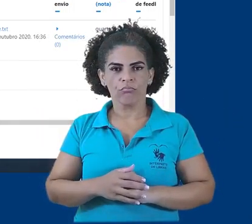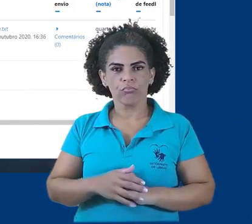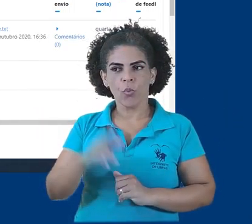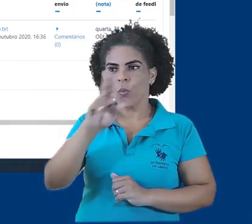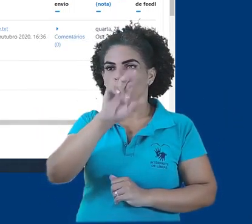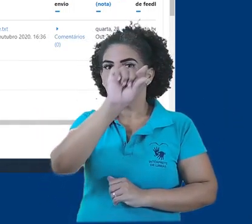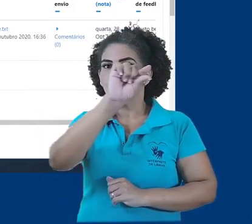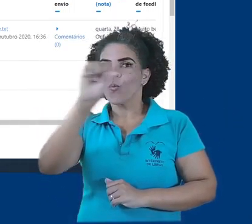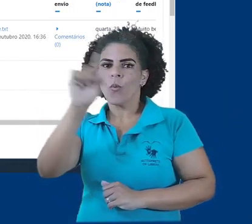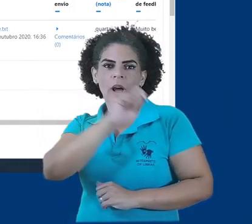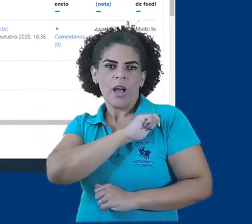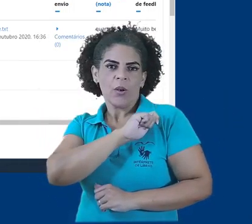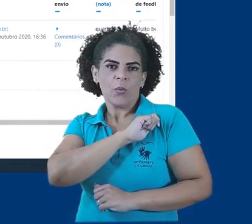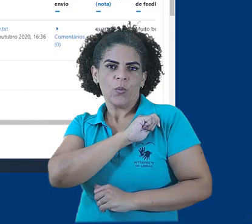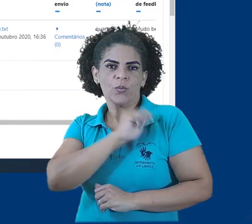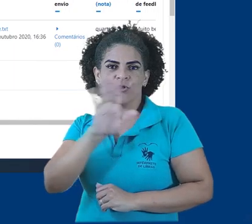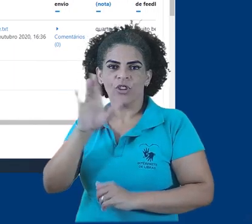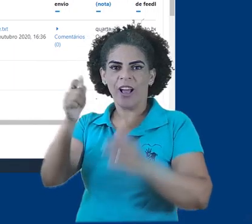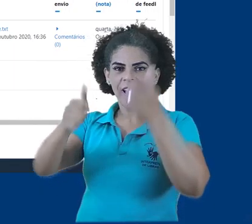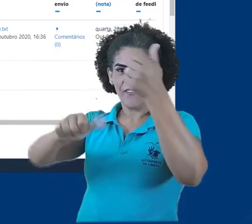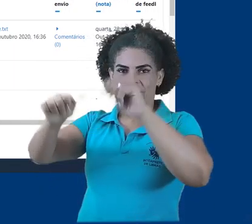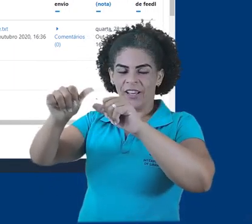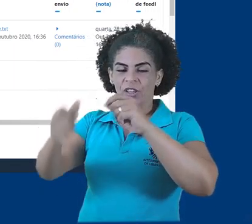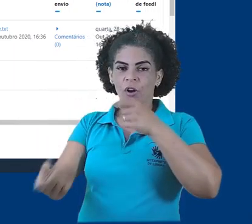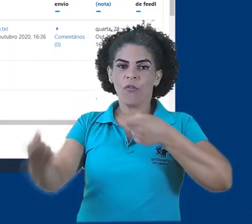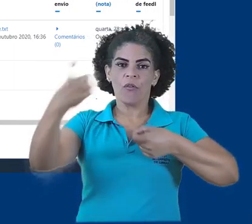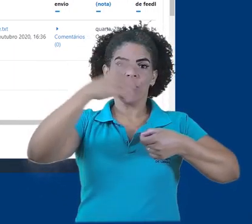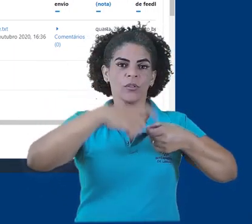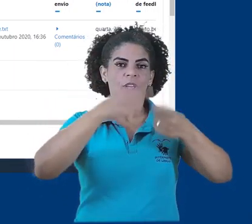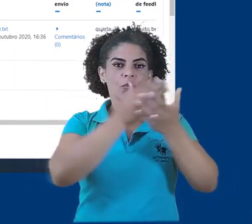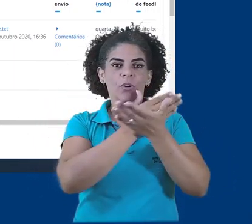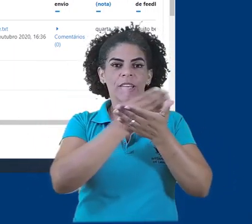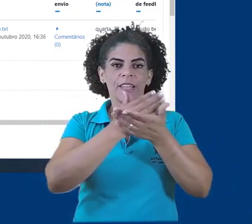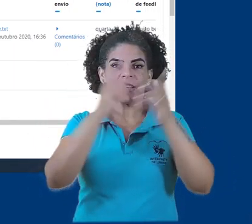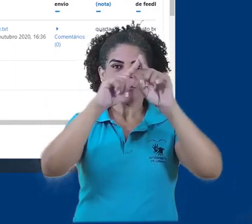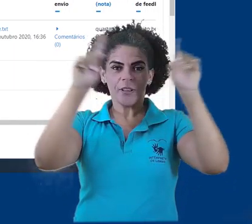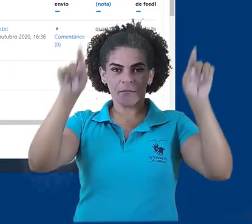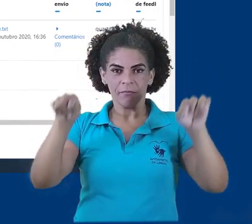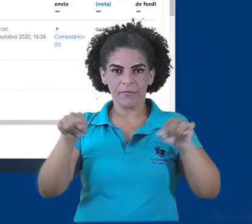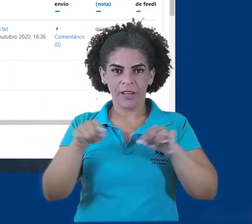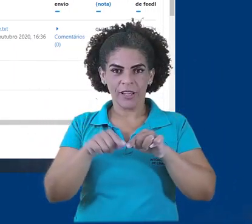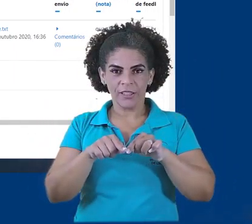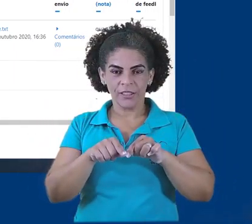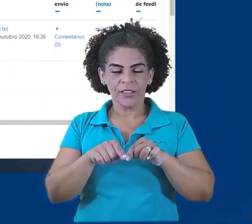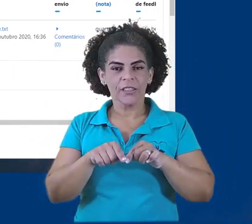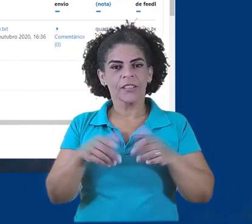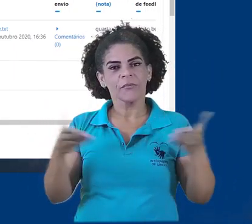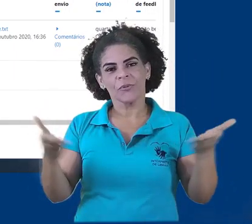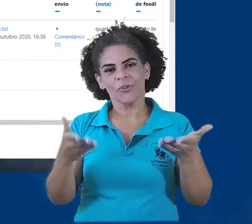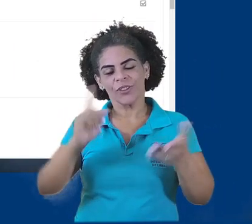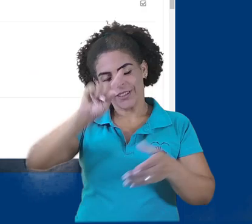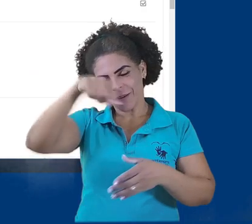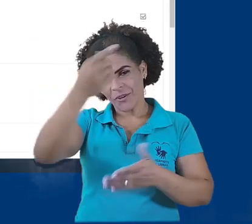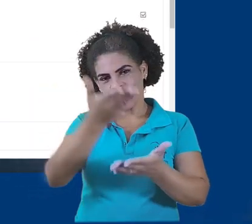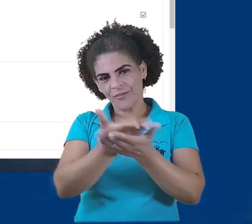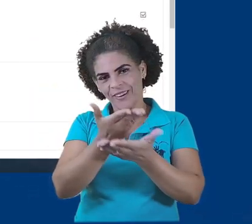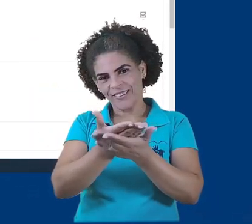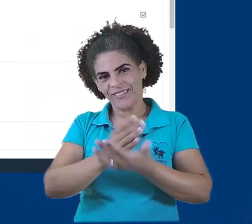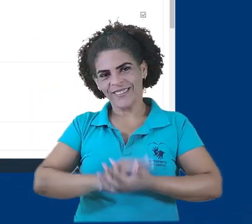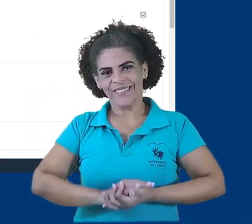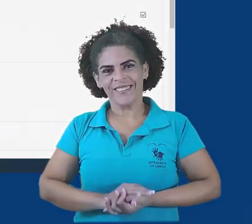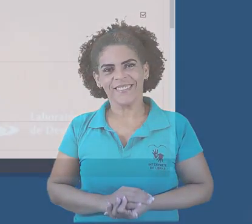comentário usuário avaliado retornamos para a página principal do curso bom